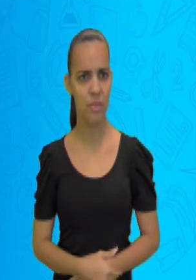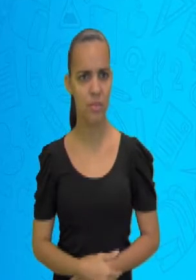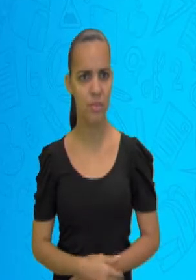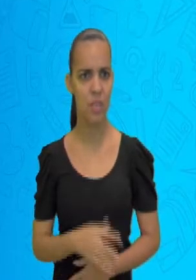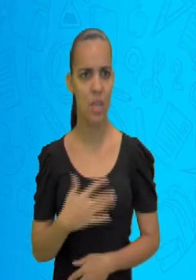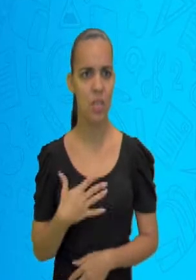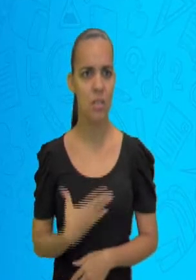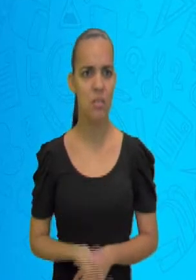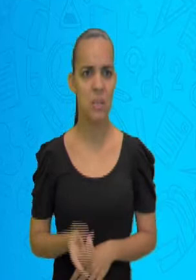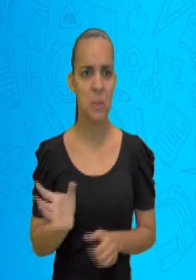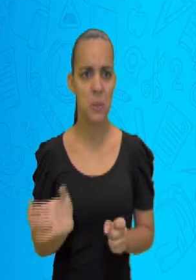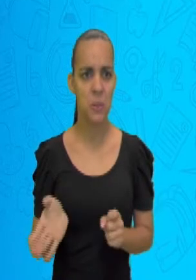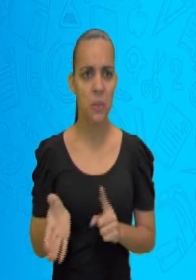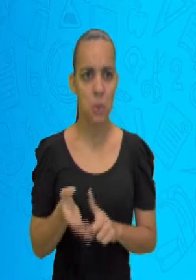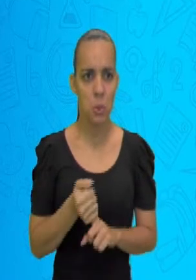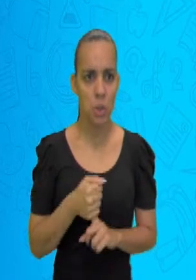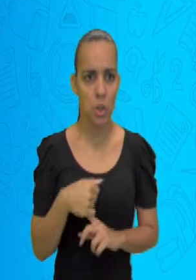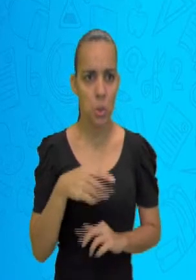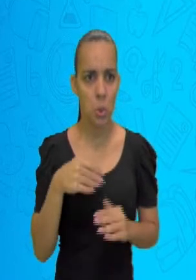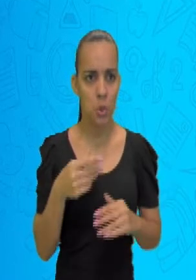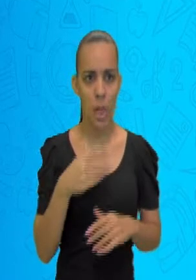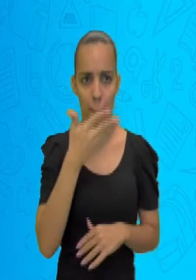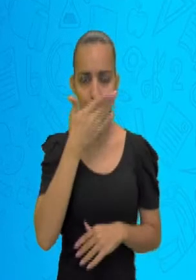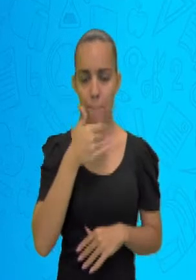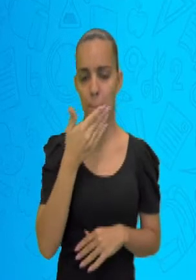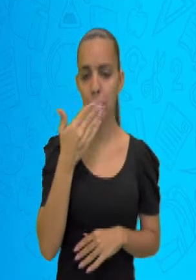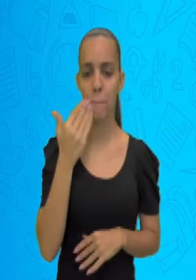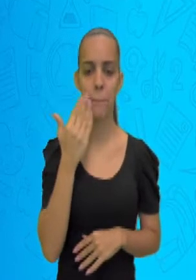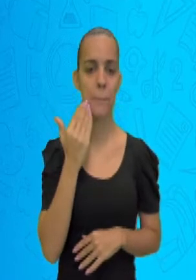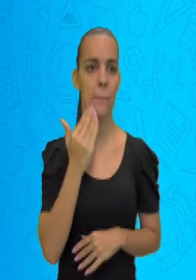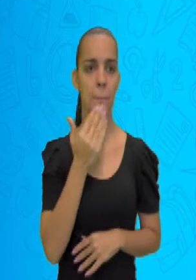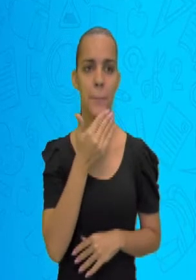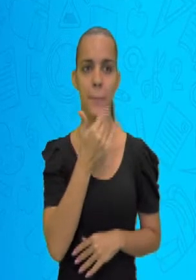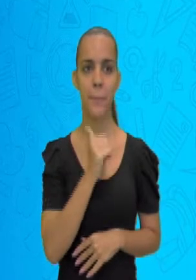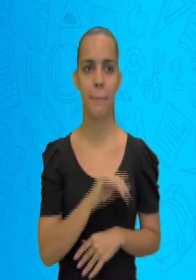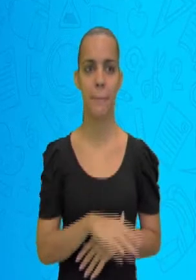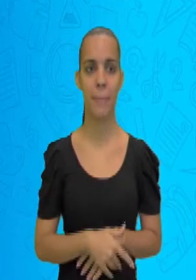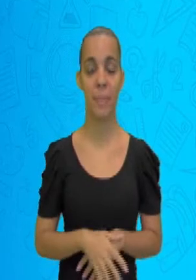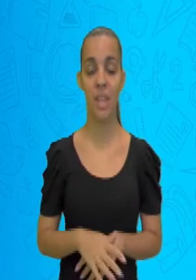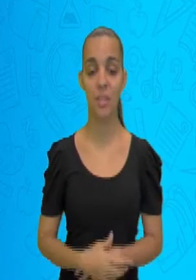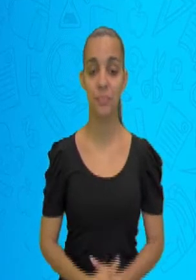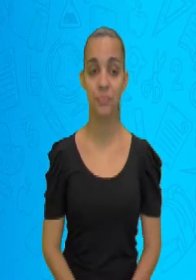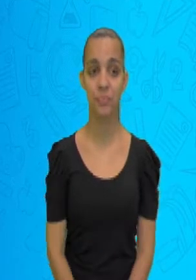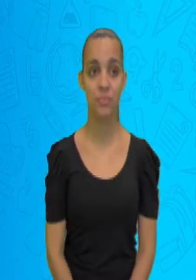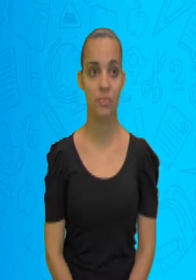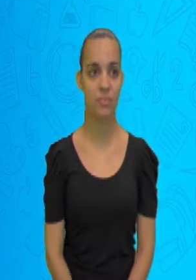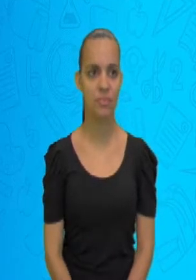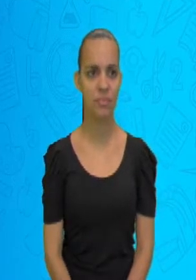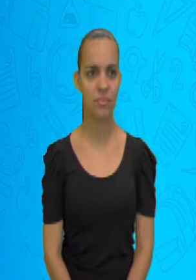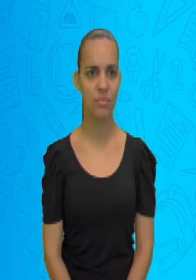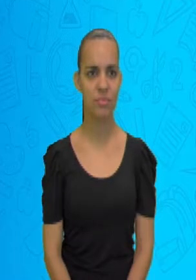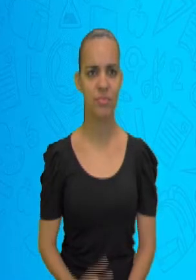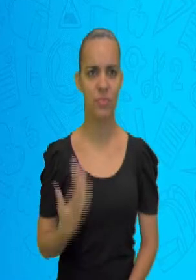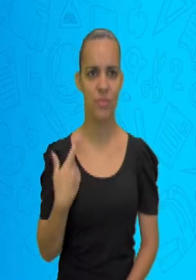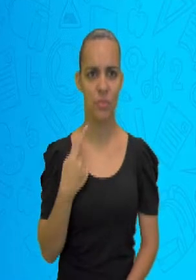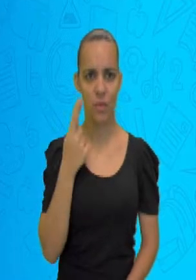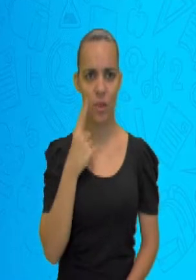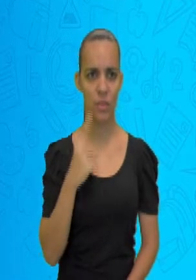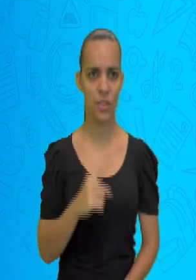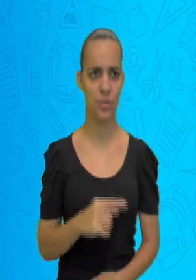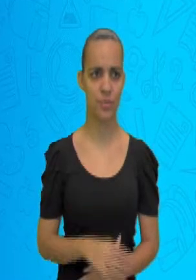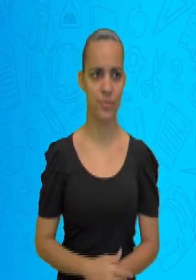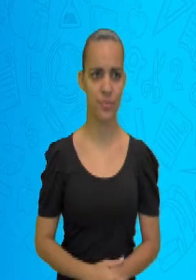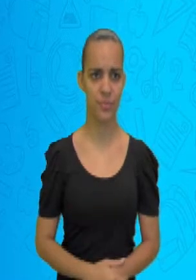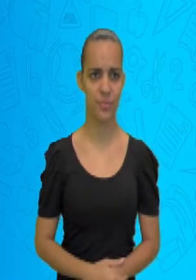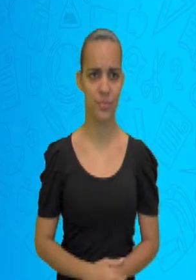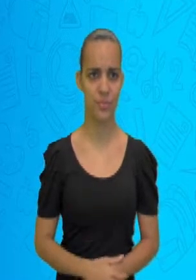esconderijo, limpando a boca, comeu guardanapo. No verso, lá no